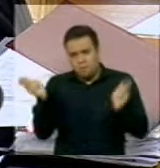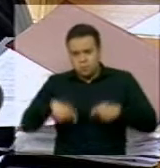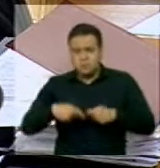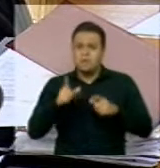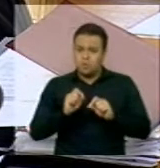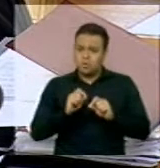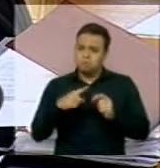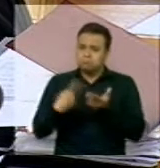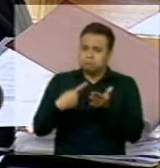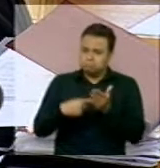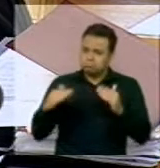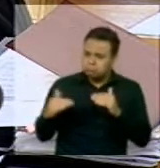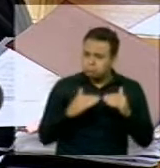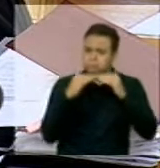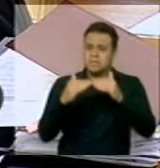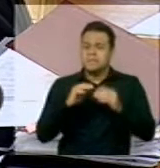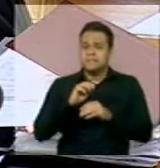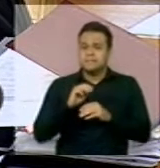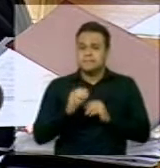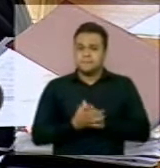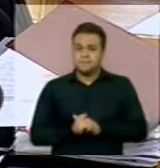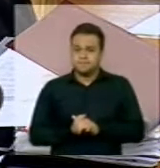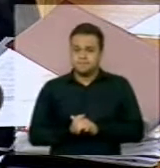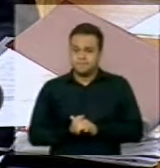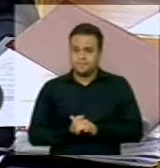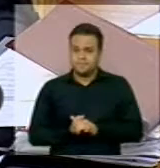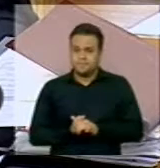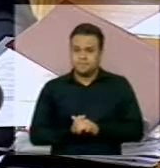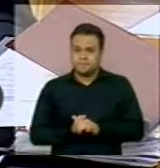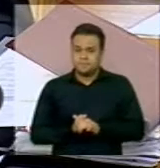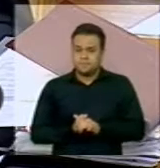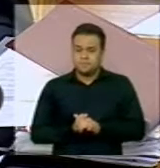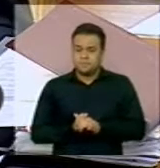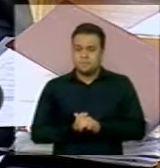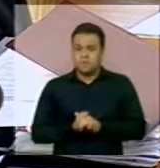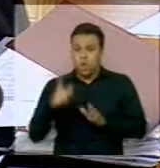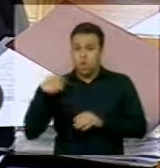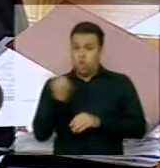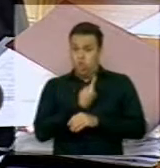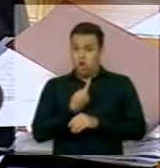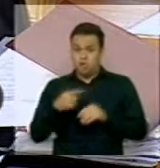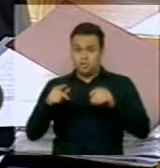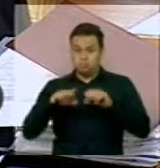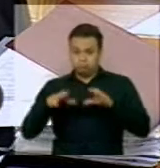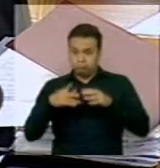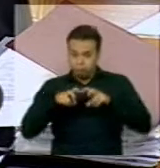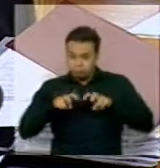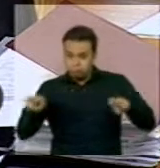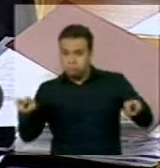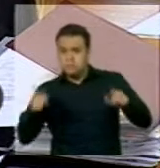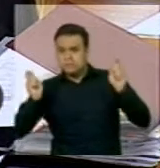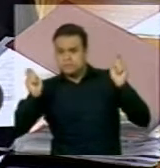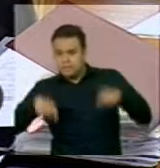conciliação, exatamente para que nós possamos colocar